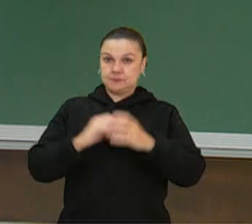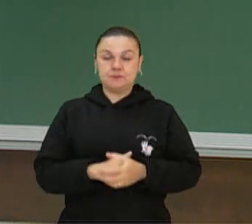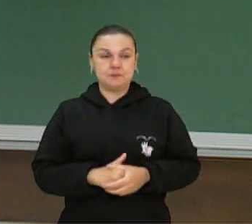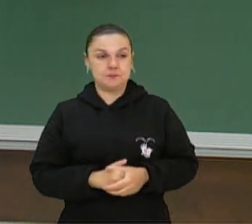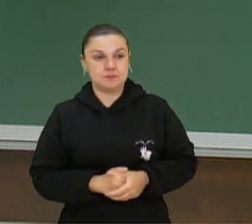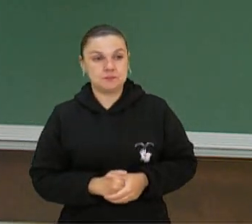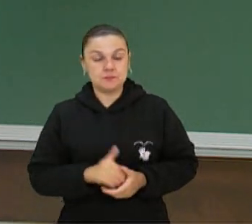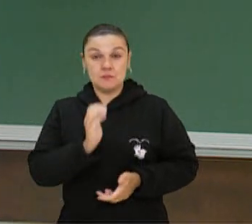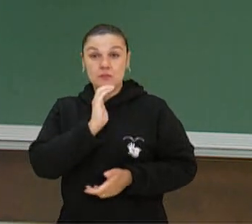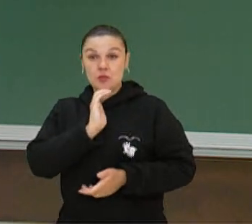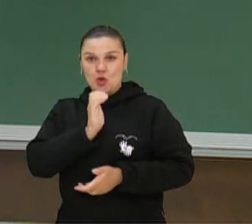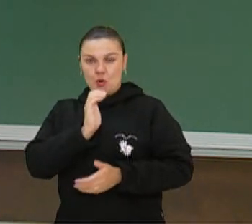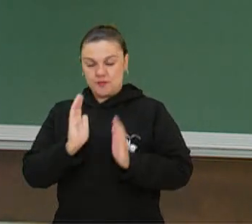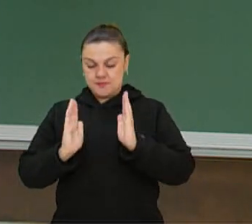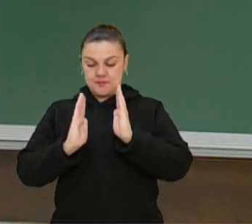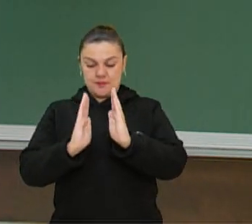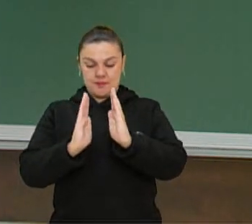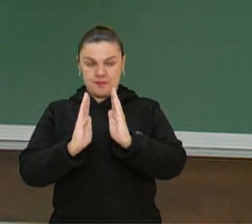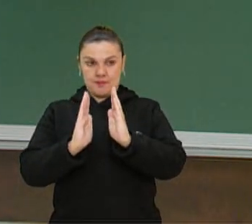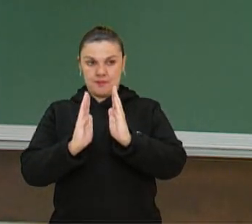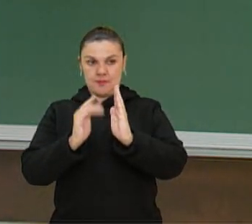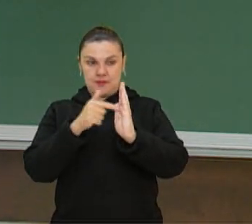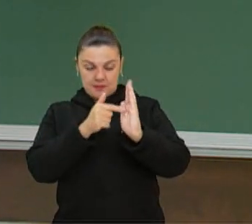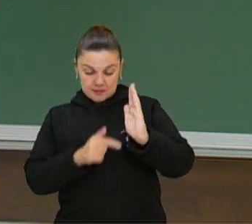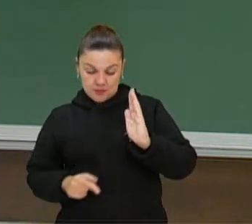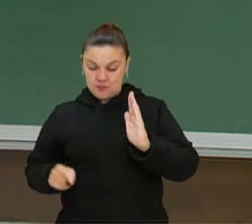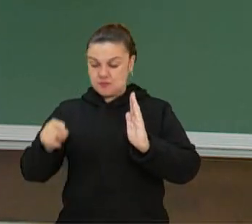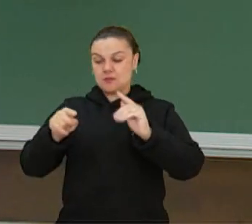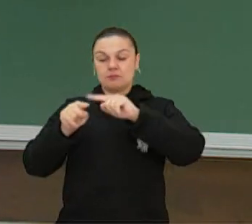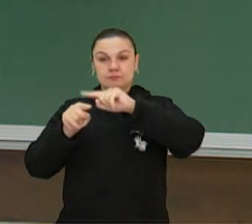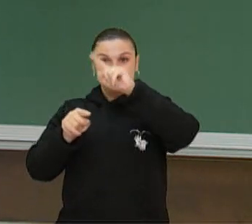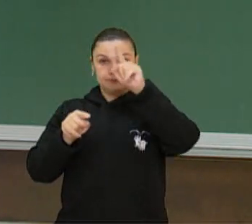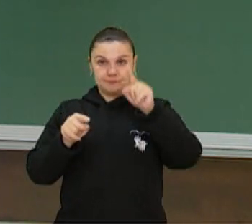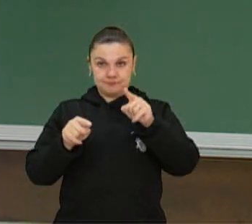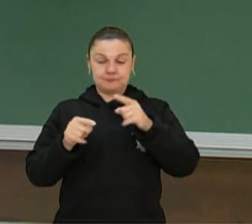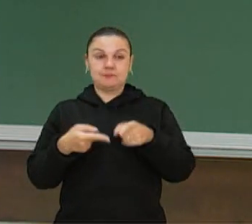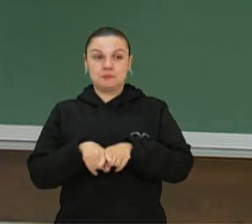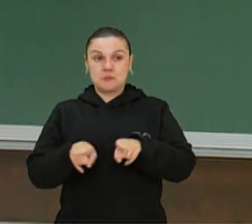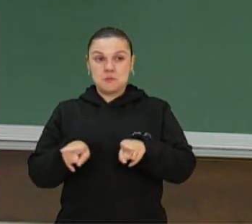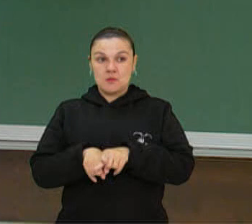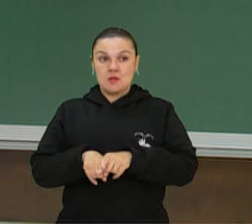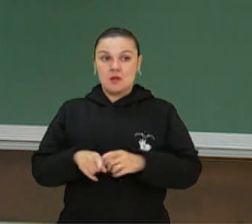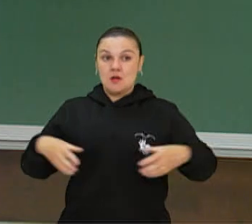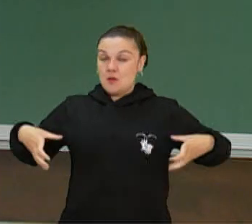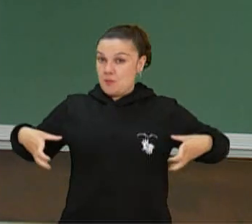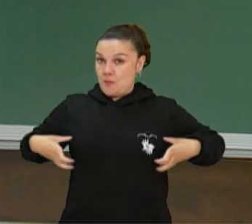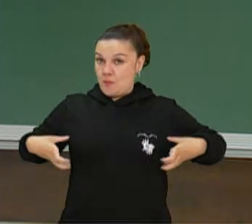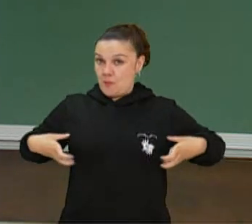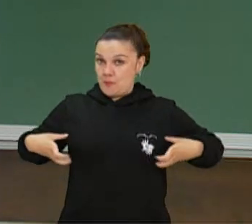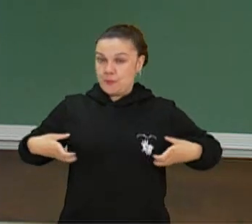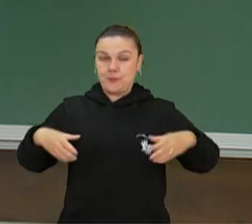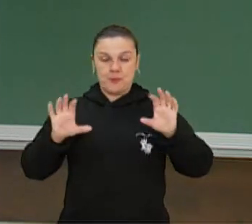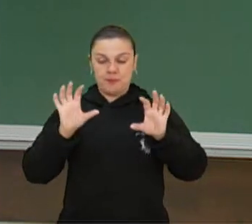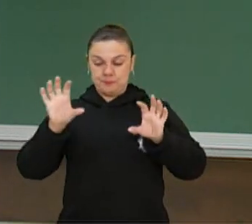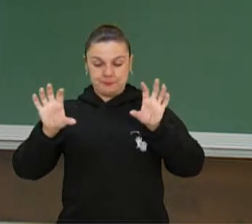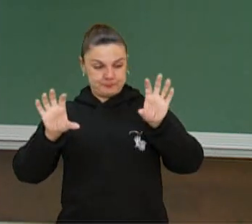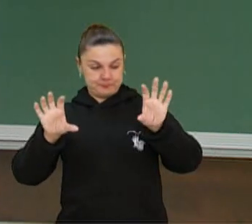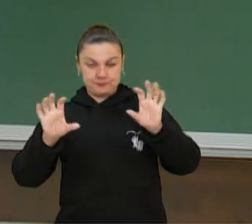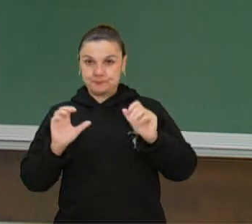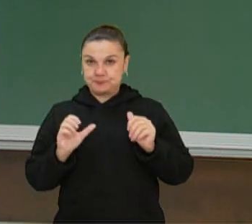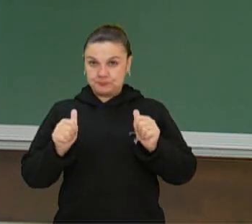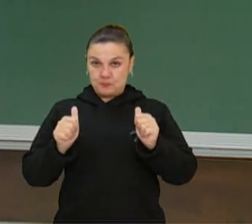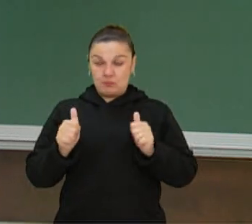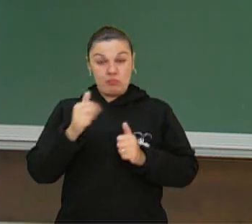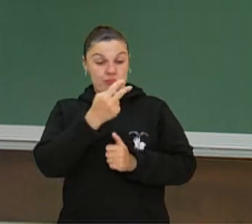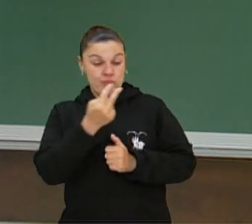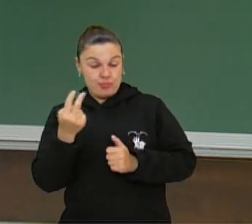meu coração está aqui, né? Sistemas aqui e sistemas aqui na parte de baixo. E pulmonar, os pulmões aqui na lateral. Então,